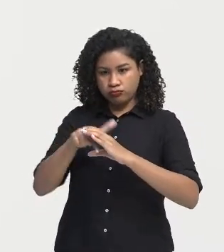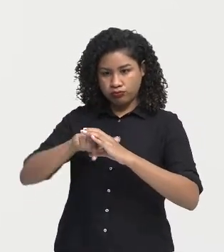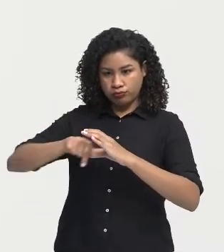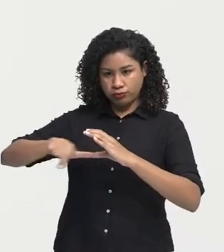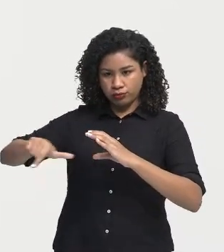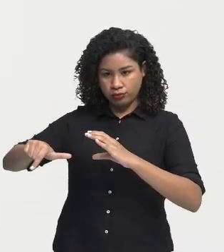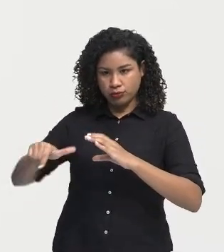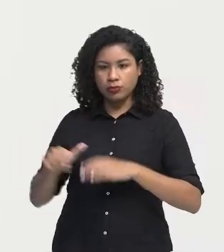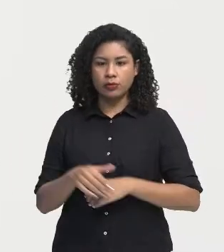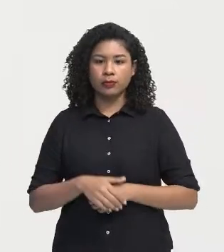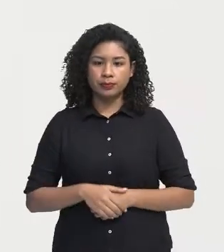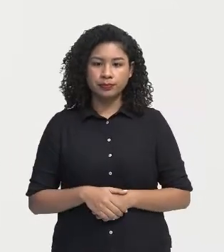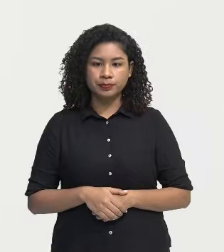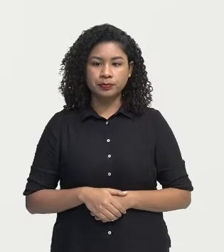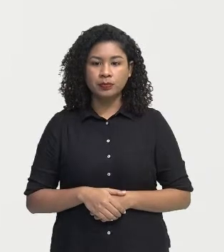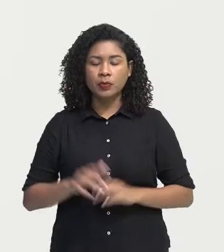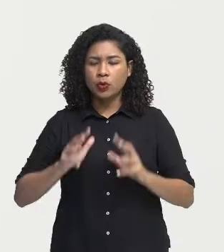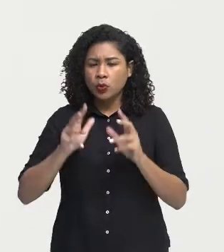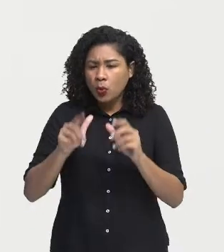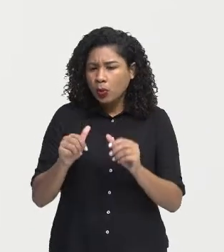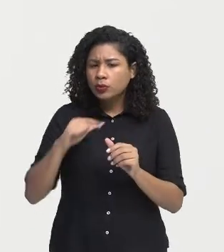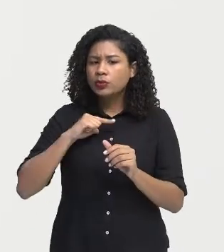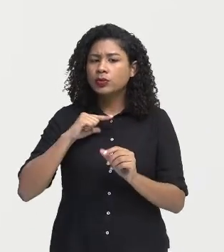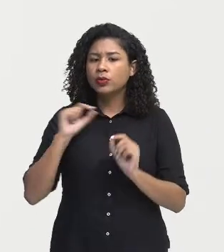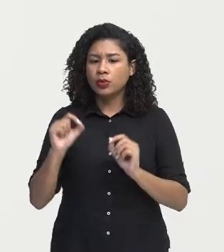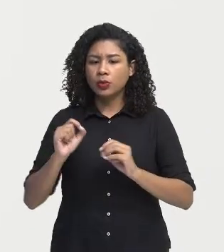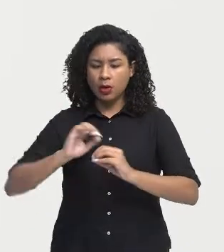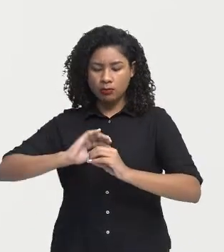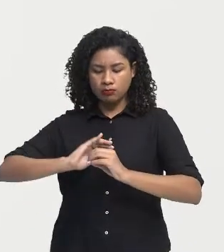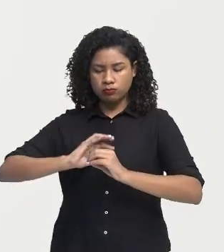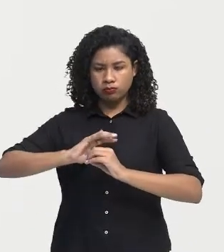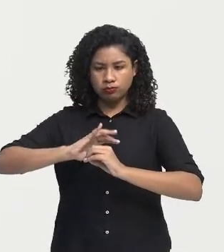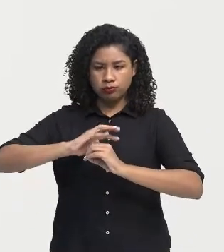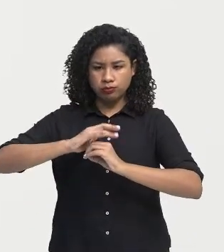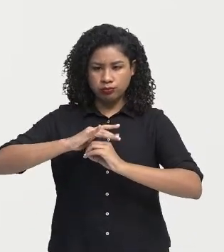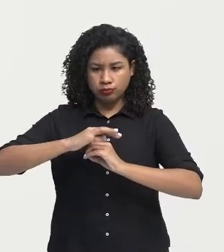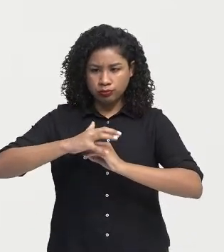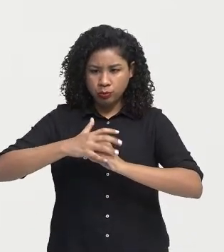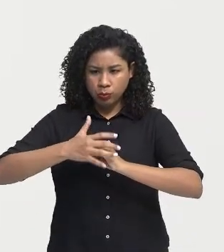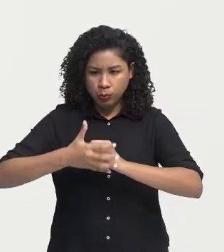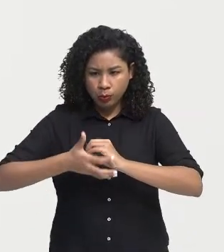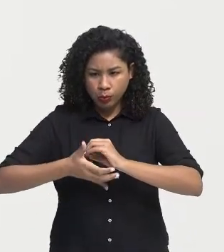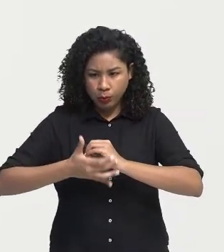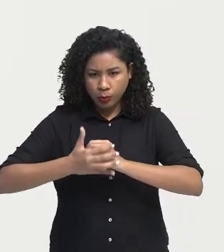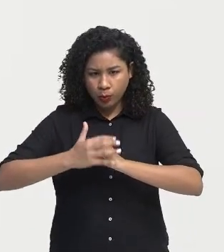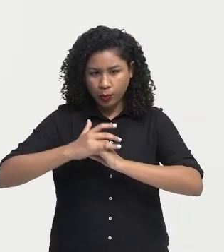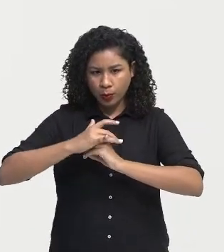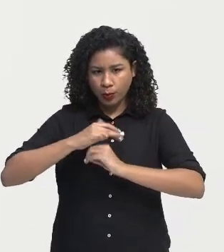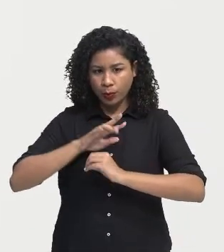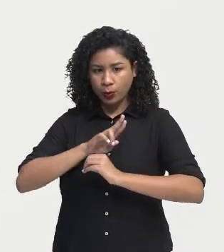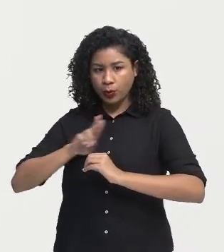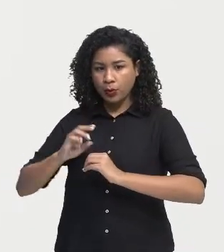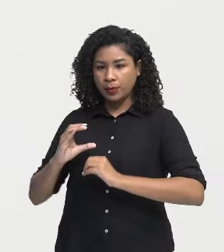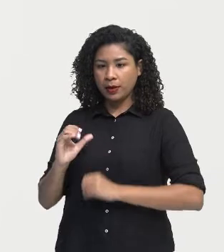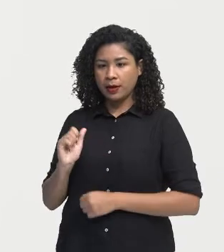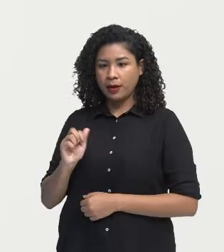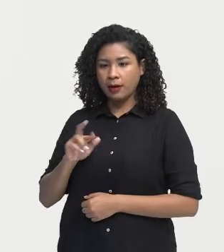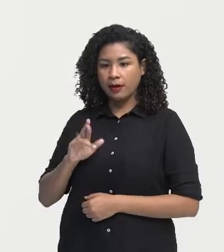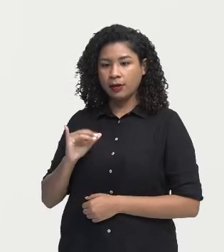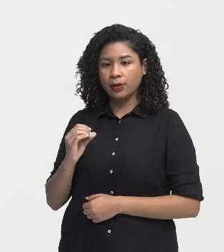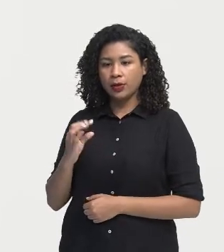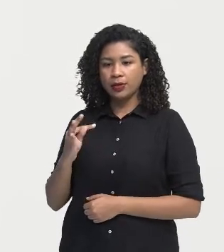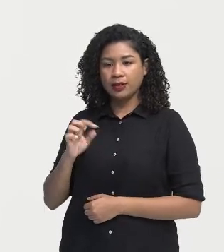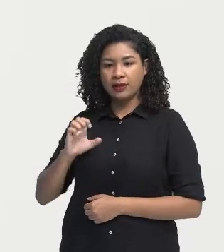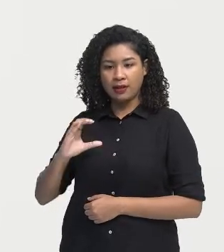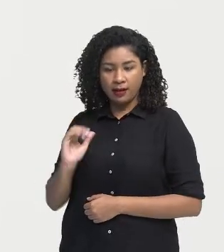carioteca é aquela membrana que vai envolver o núcleo celular. E aí, dentro desse núcleo, o que eu tenho? O